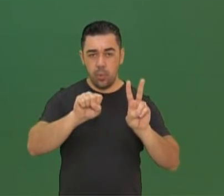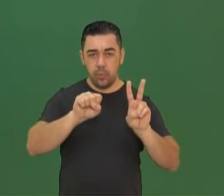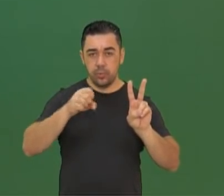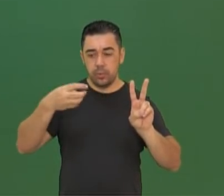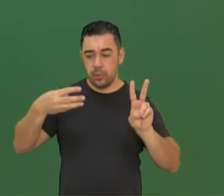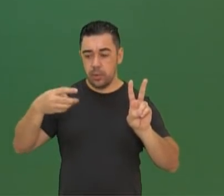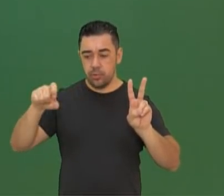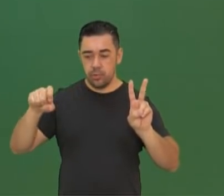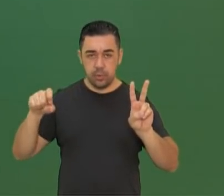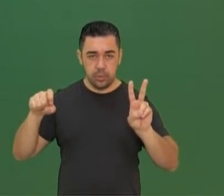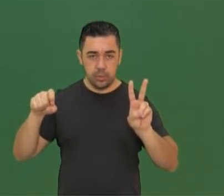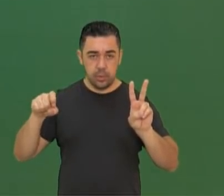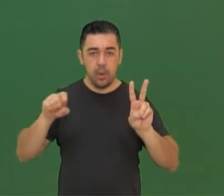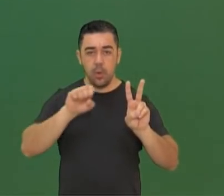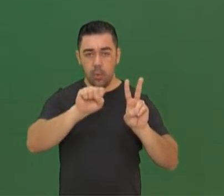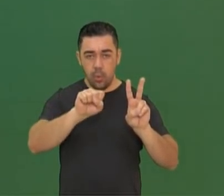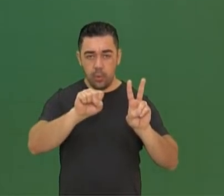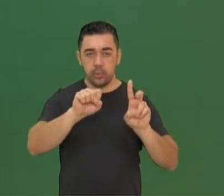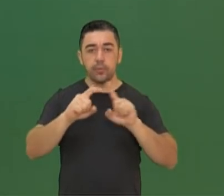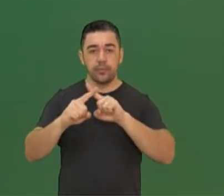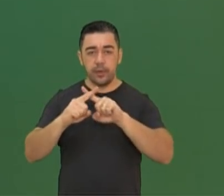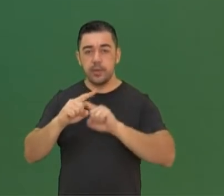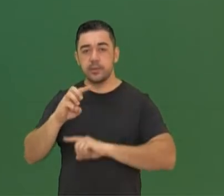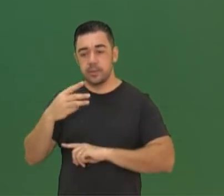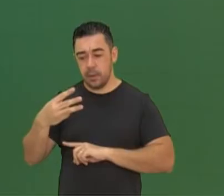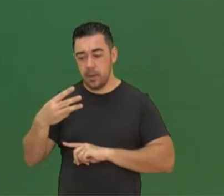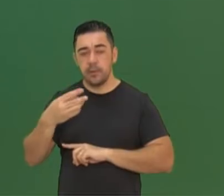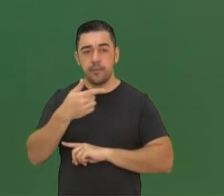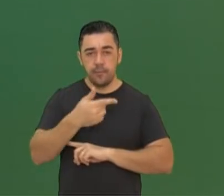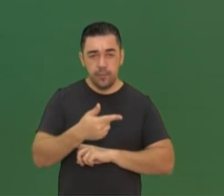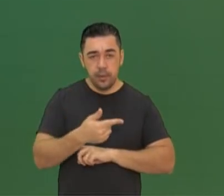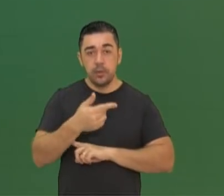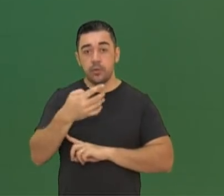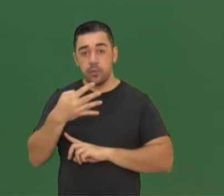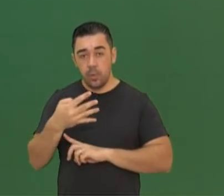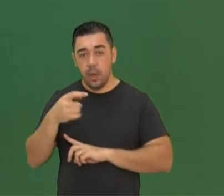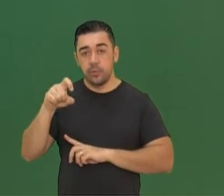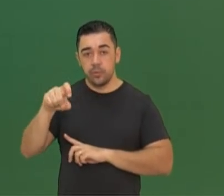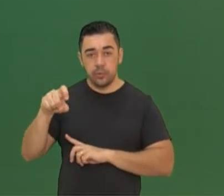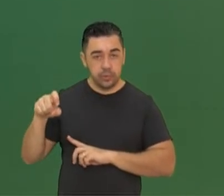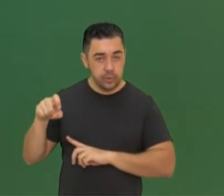Certo? 8 vezes 3, 24.